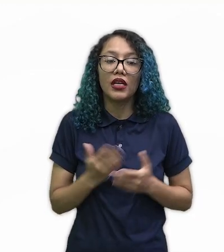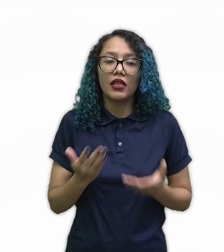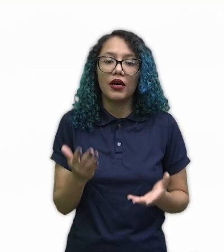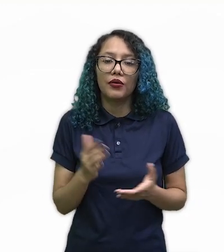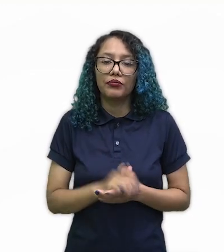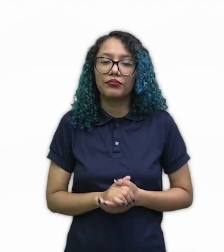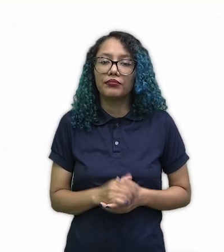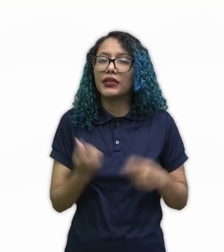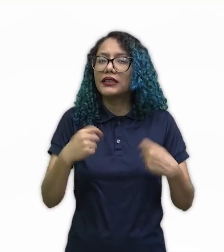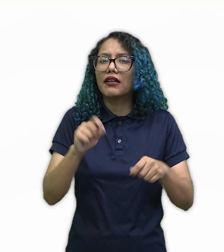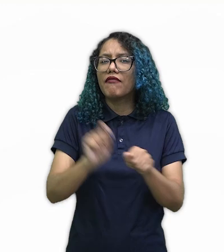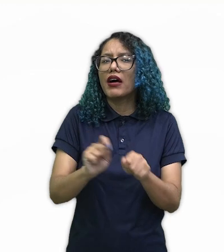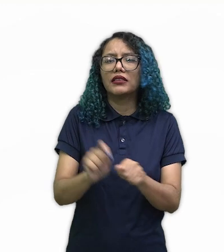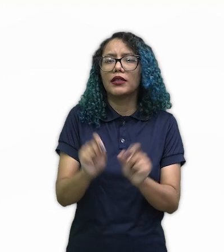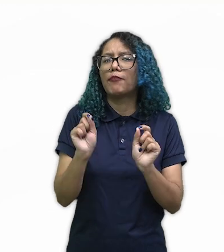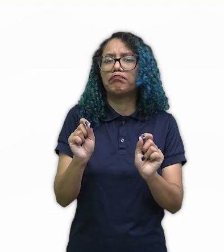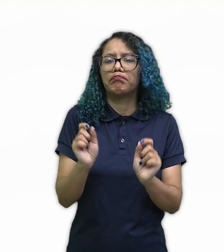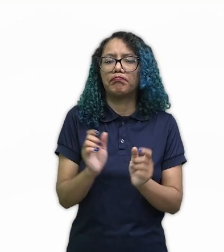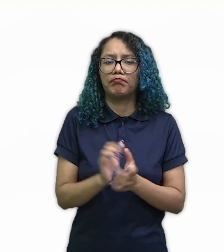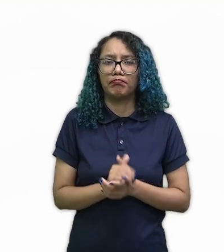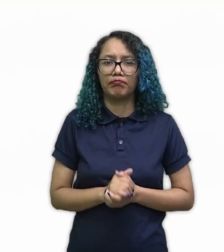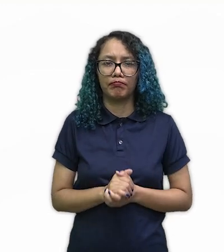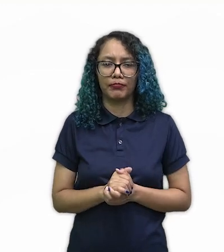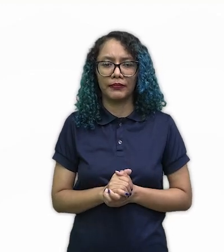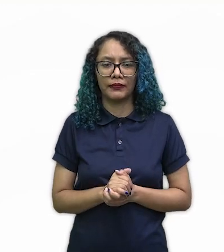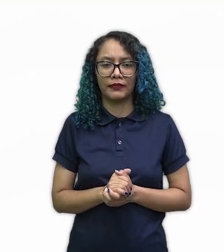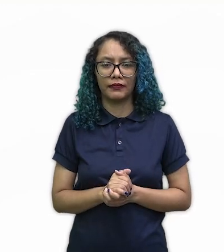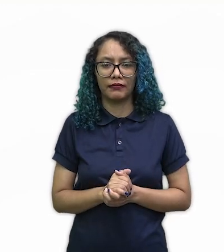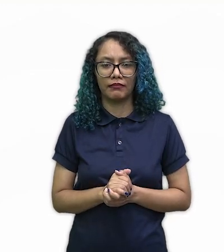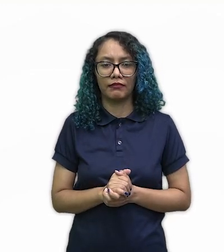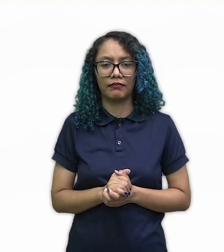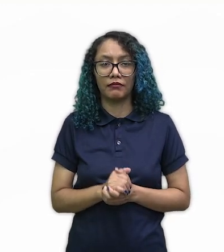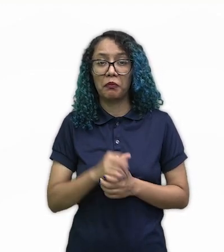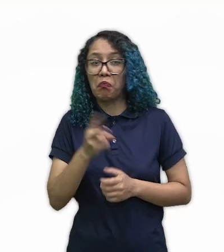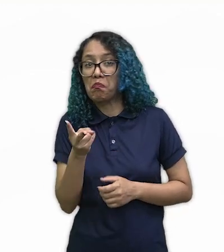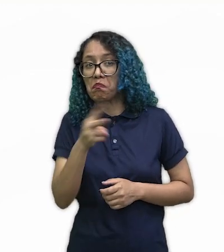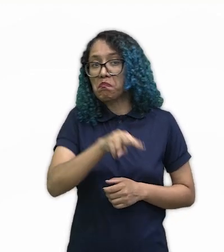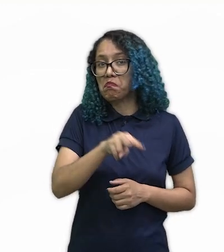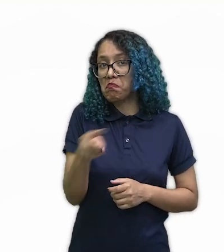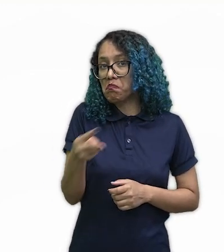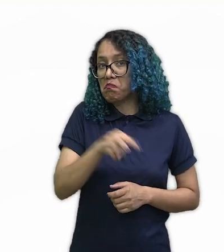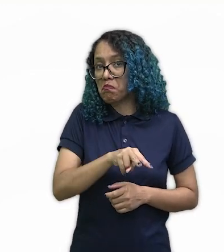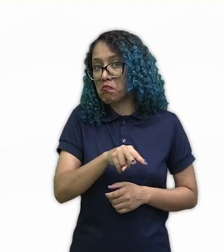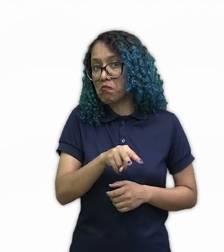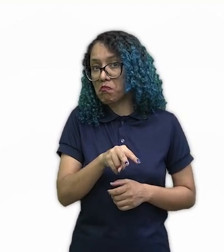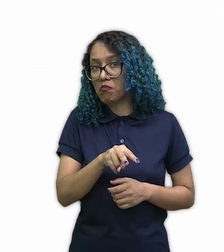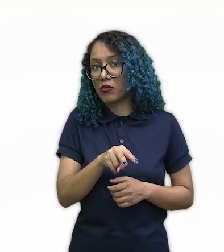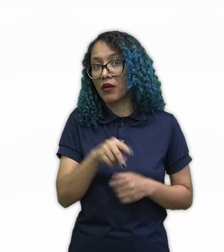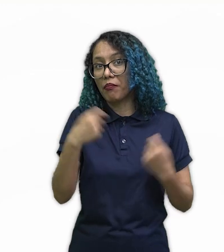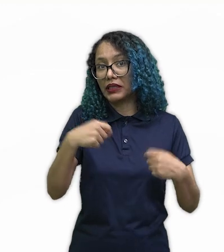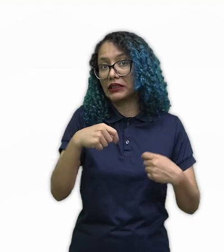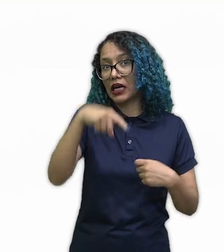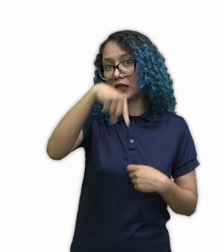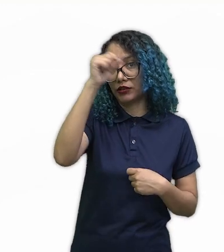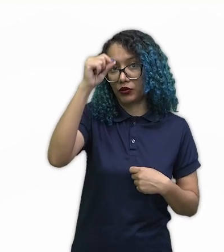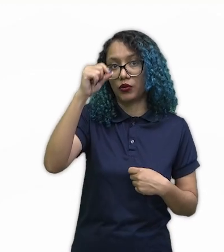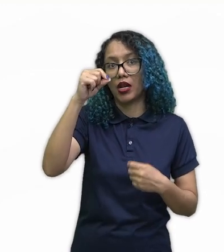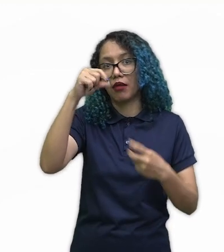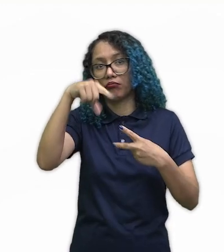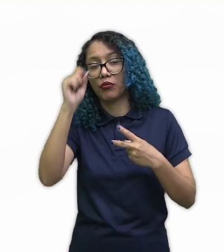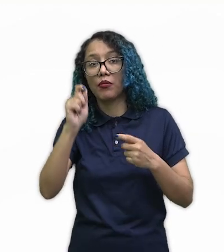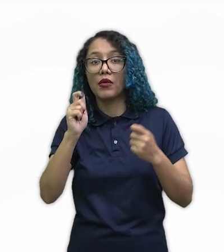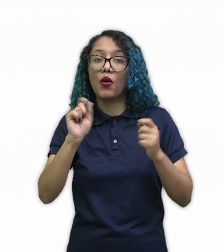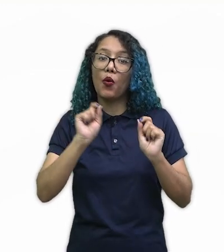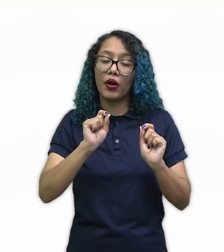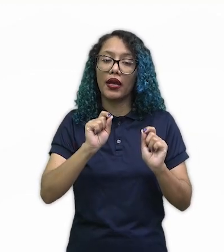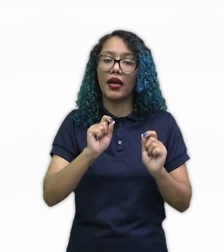deveria fazer aqui? Bem, uma coisa ou outra. Como assim? Ou a gente vai jogar a taxa para